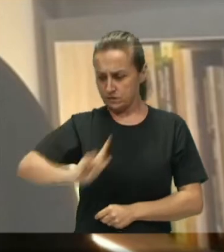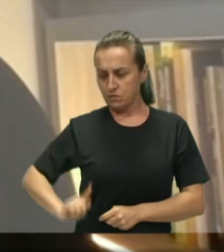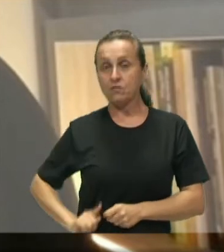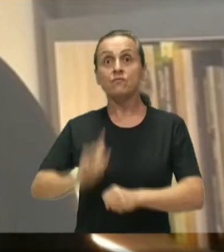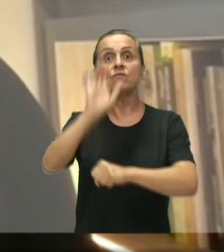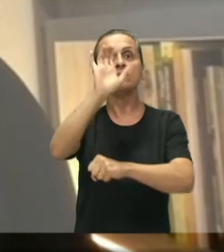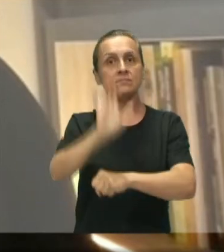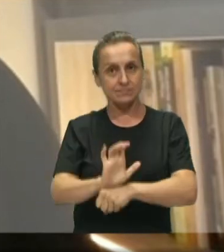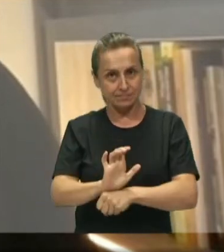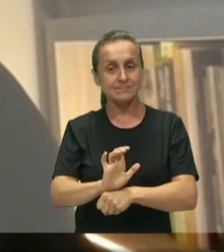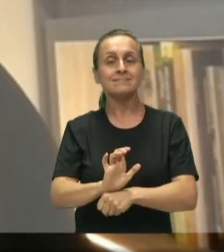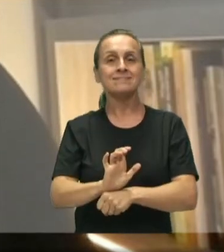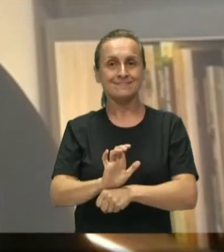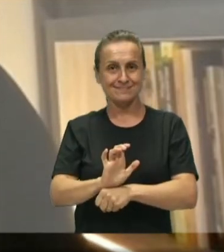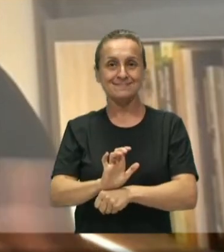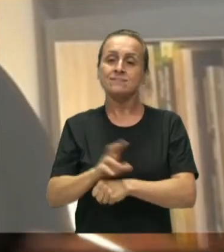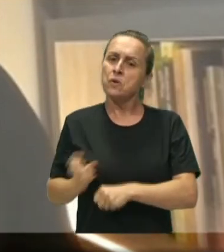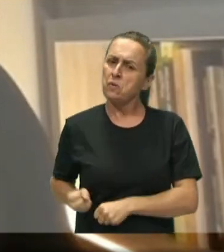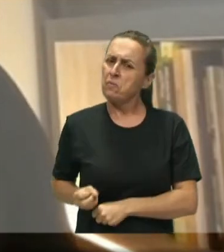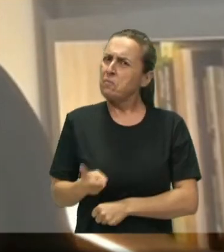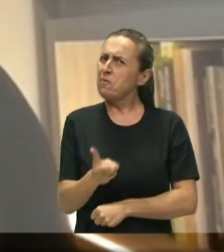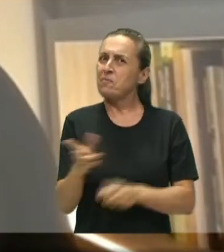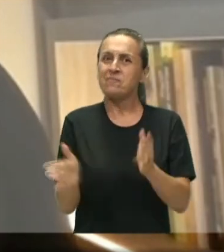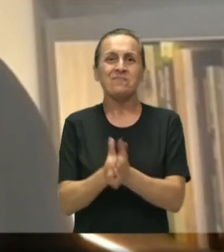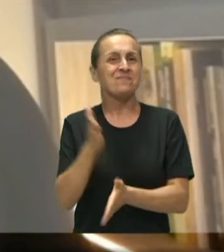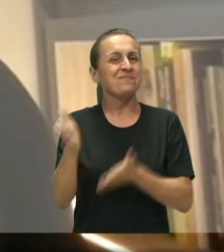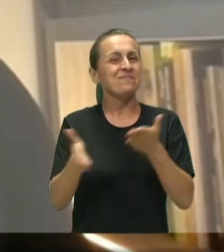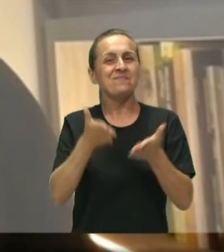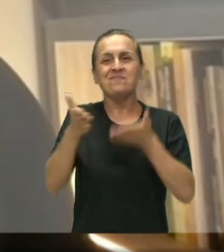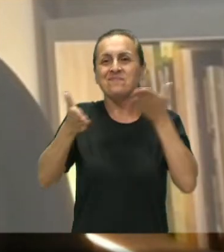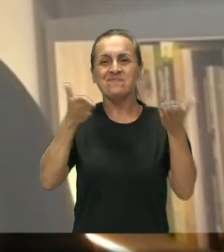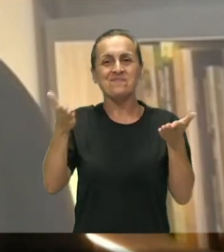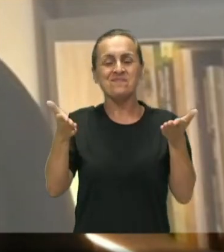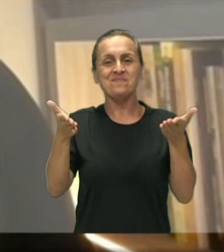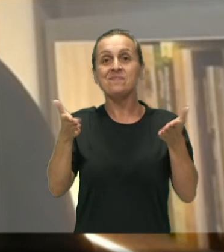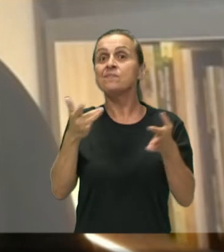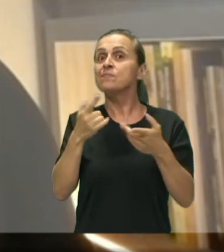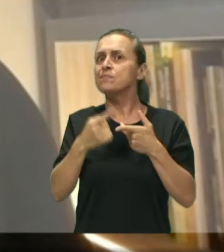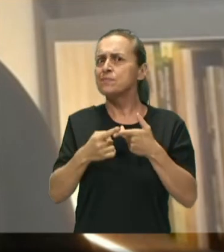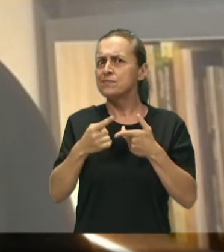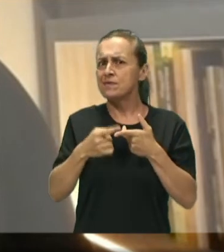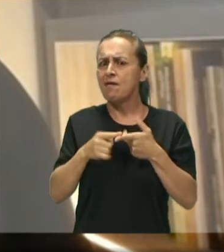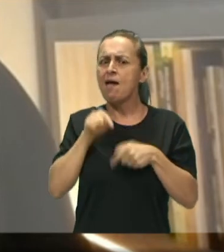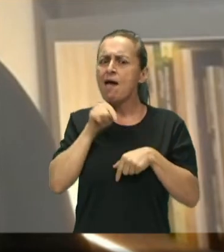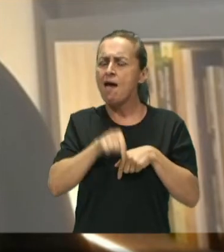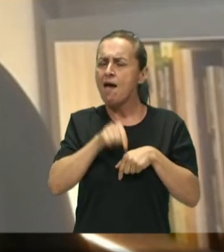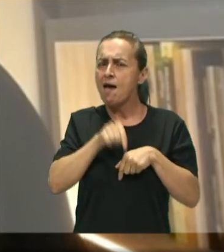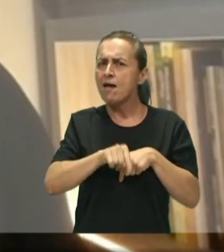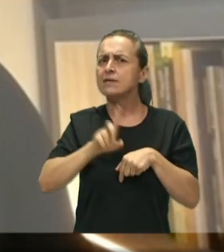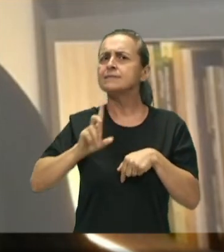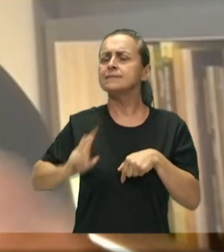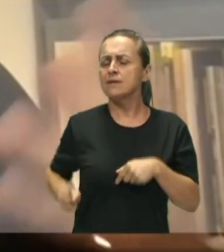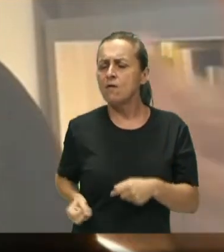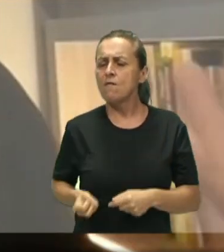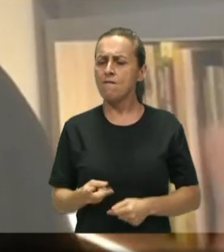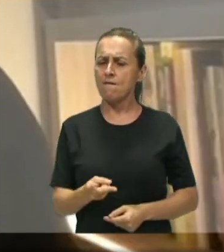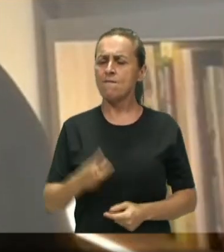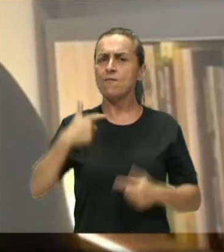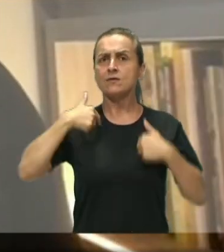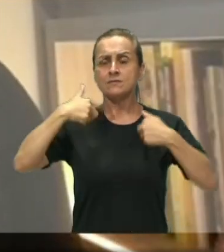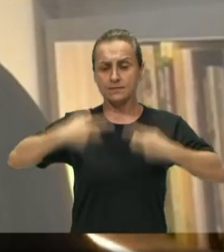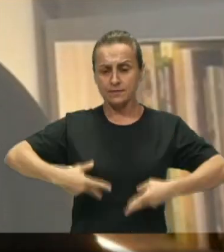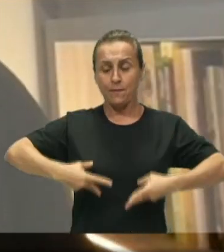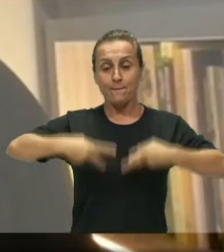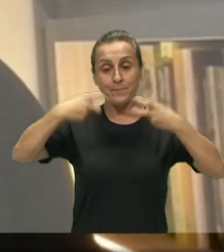é foi uma oportunidade fantástica porque essa oportunidade me fez ver o